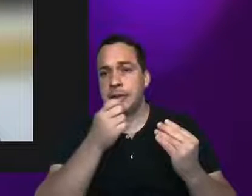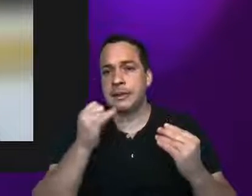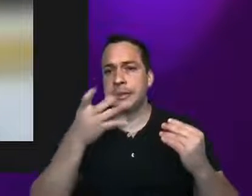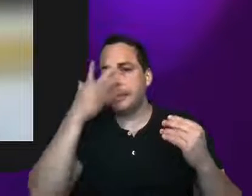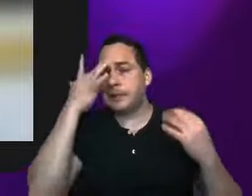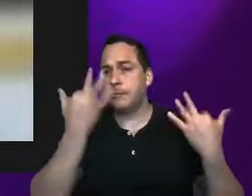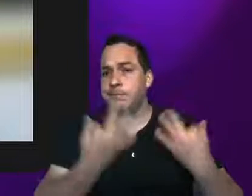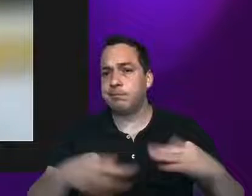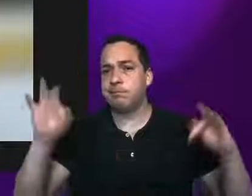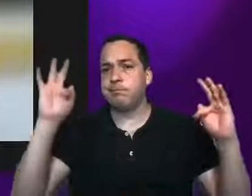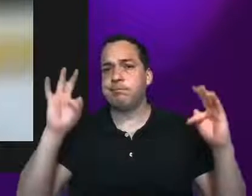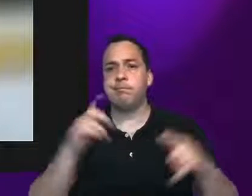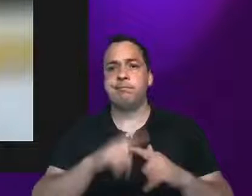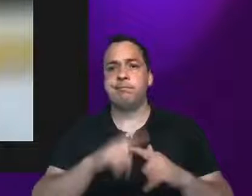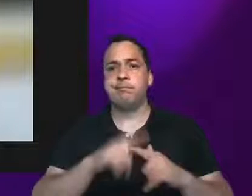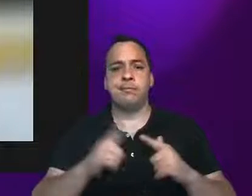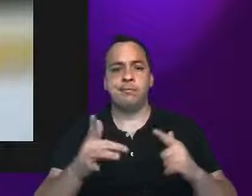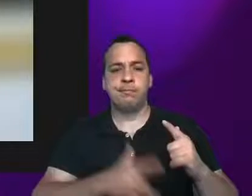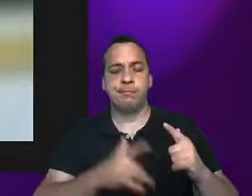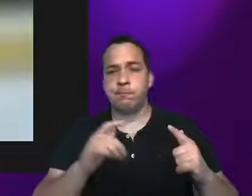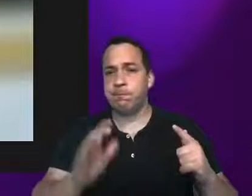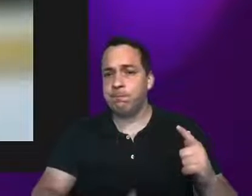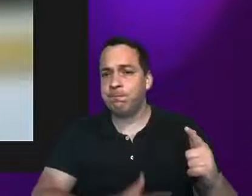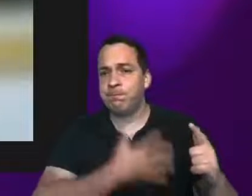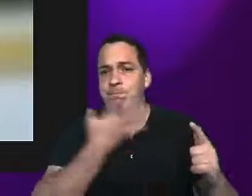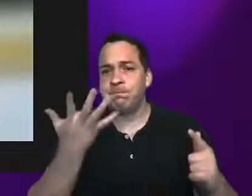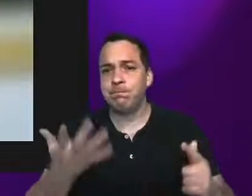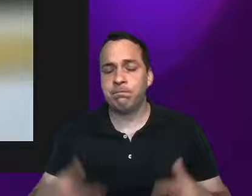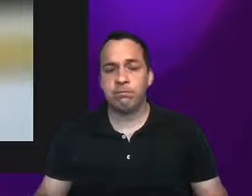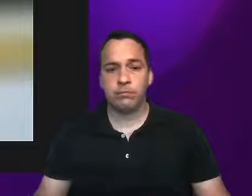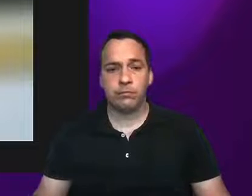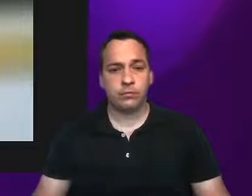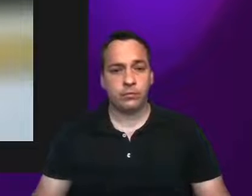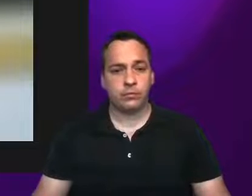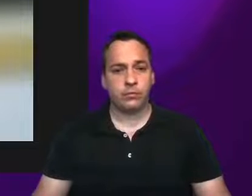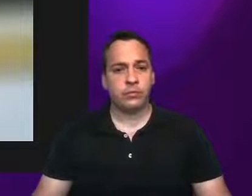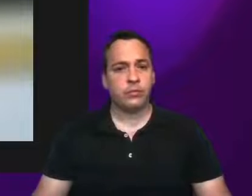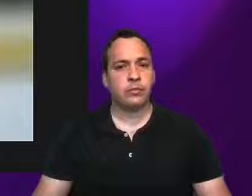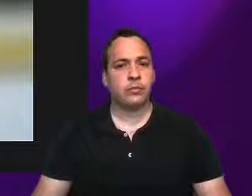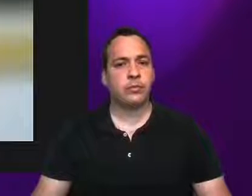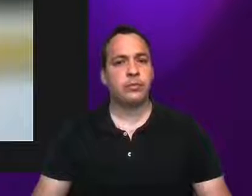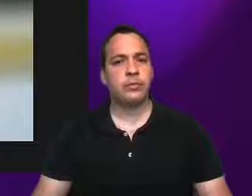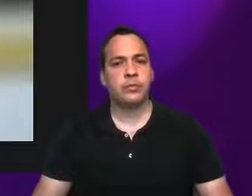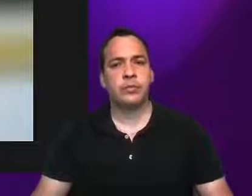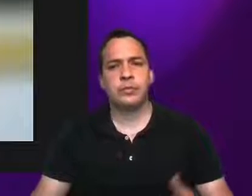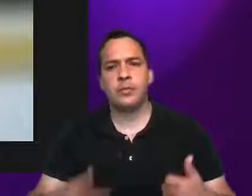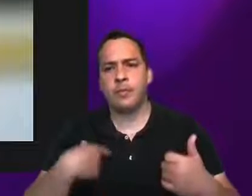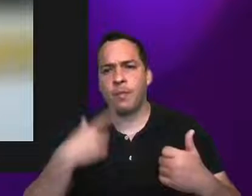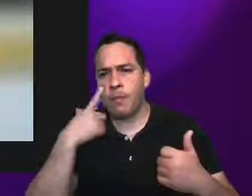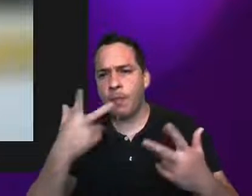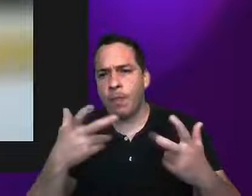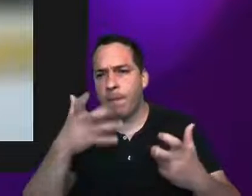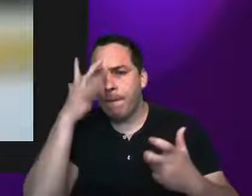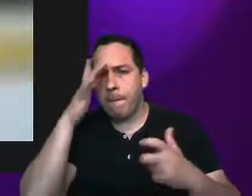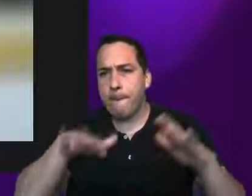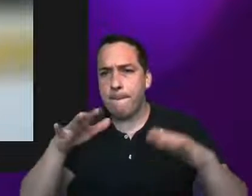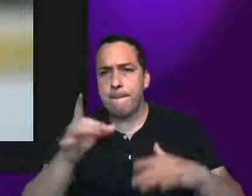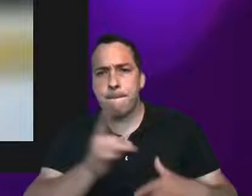tive essa ideia e sempre procurei associar, mas eu vejo que o pessoal ainda tem um pouco de